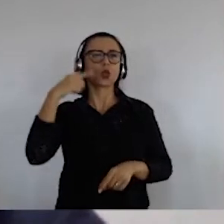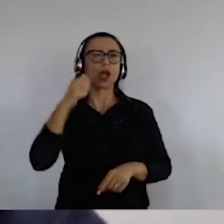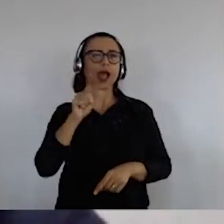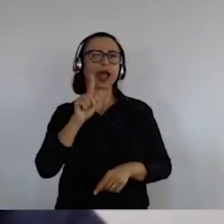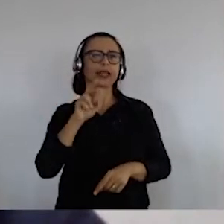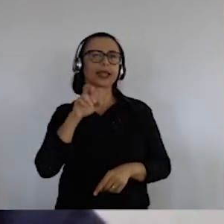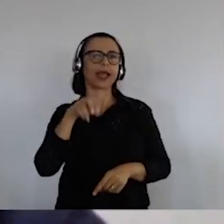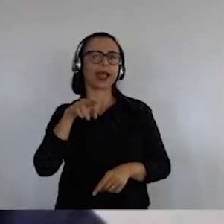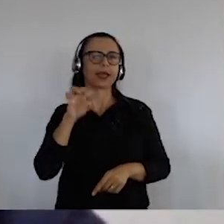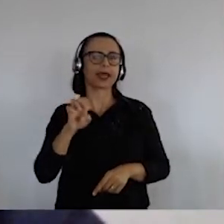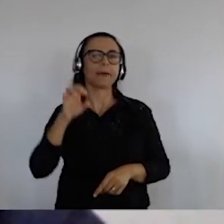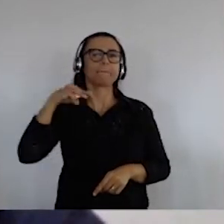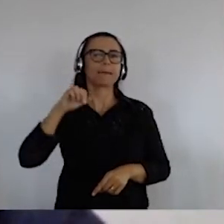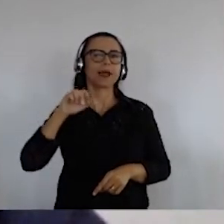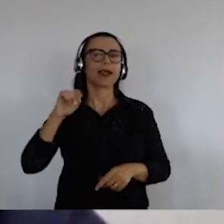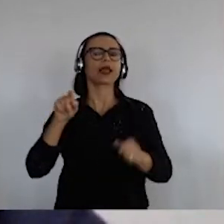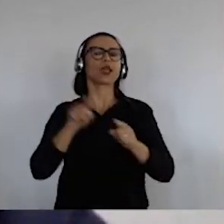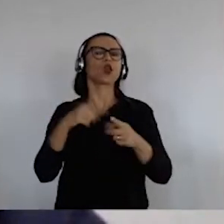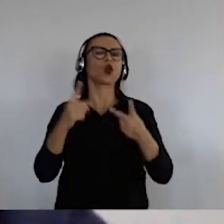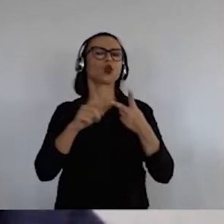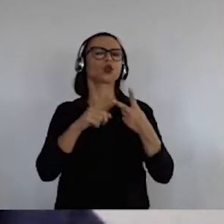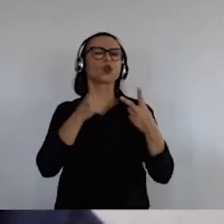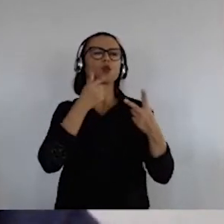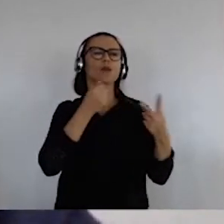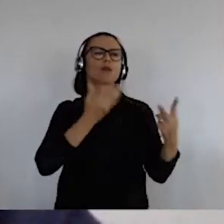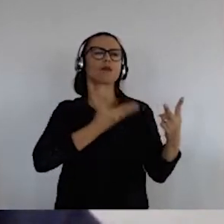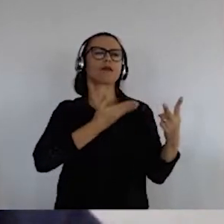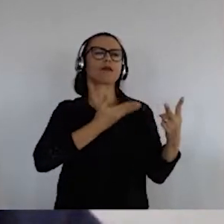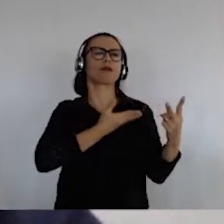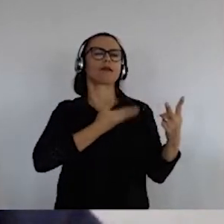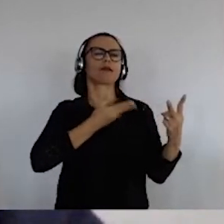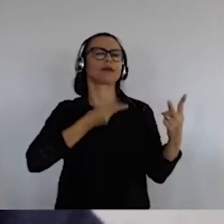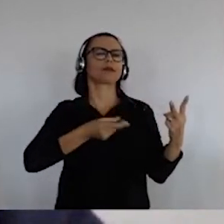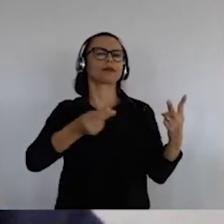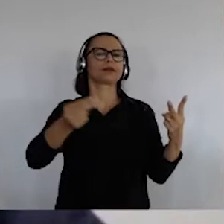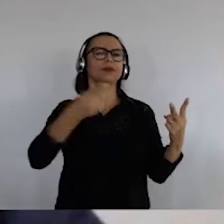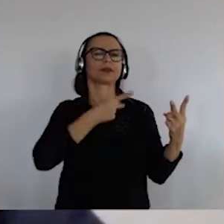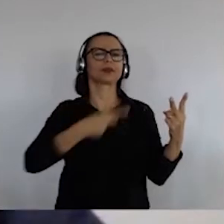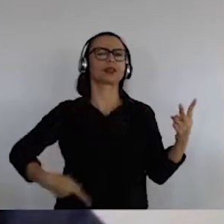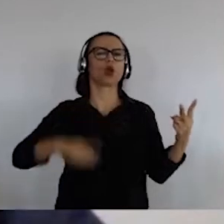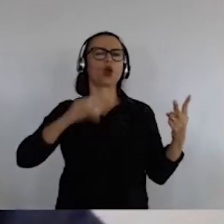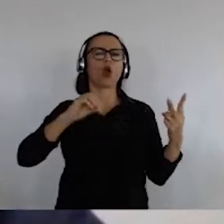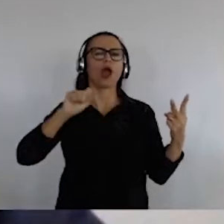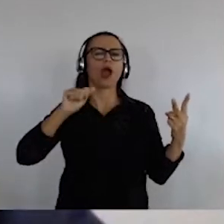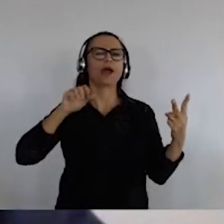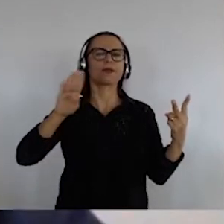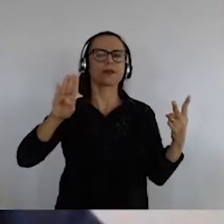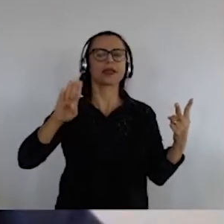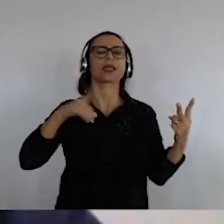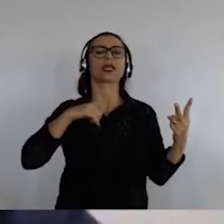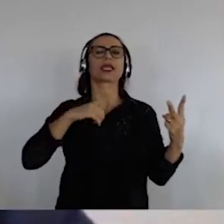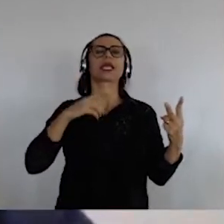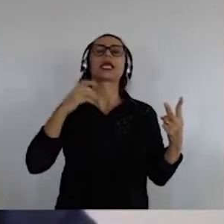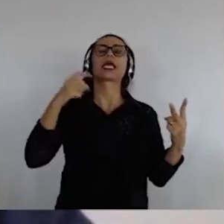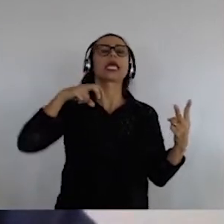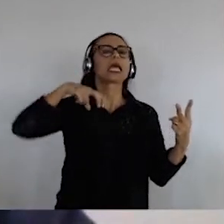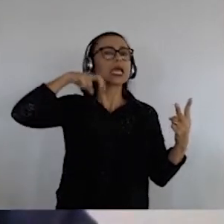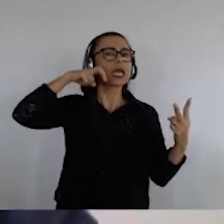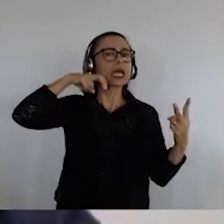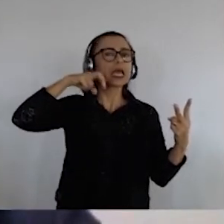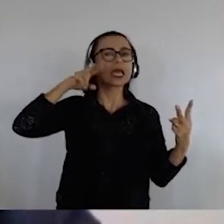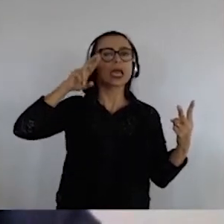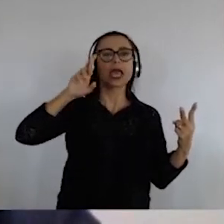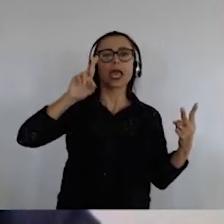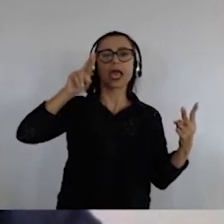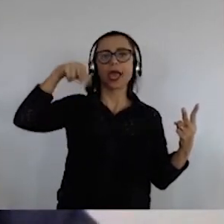Magalhães, e o nosso sempre querido amigo, presidente da Ordem dos Advogados do Brasil, seccional Rio Grande do Norte,